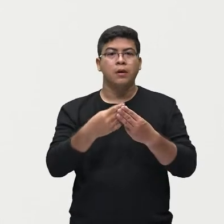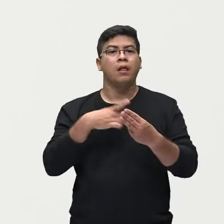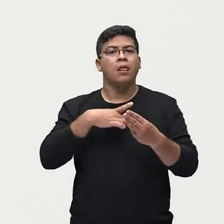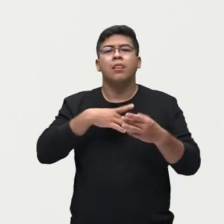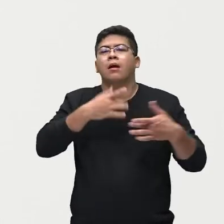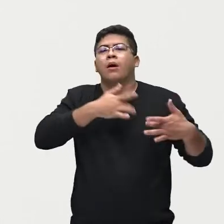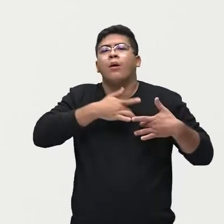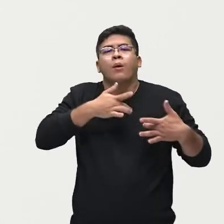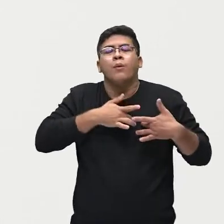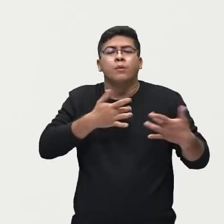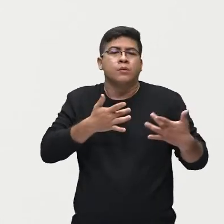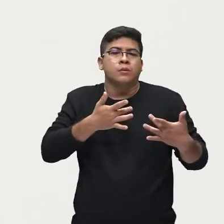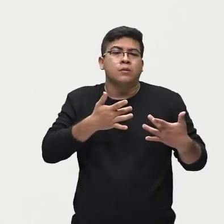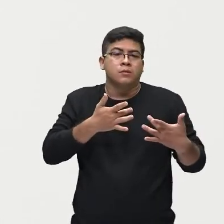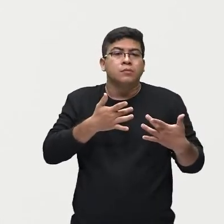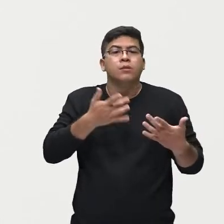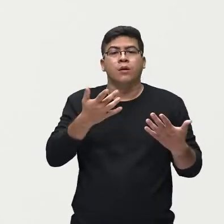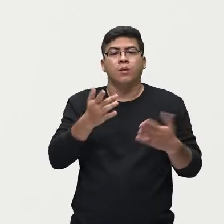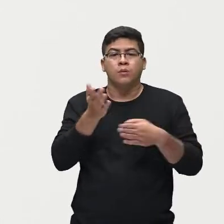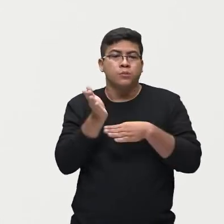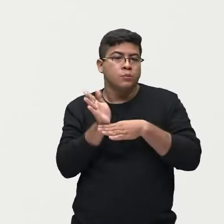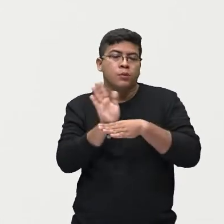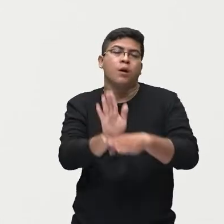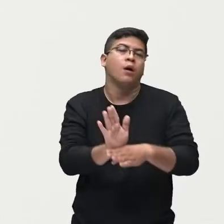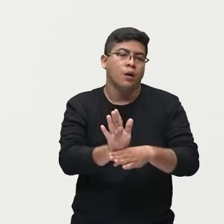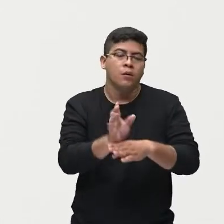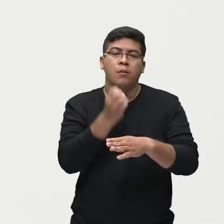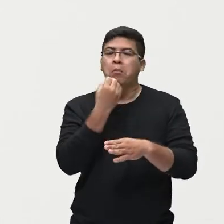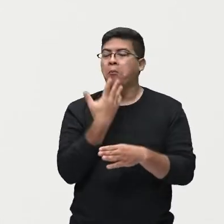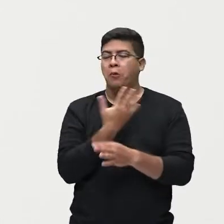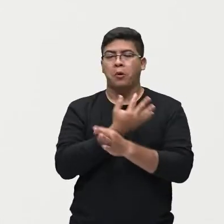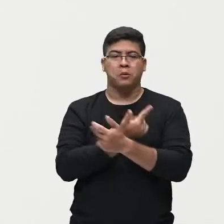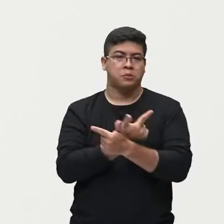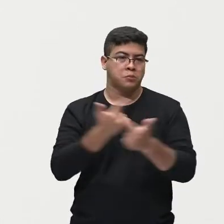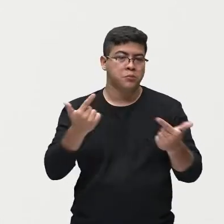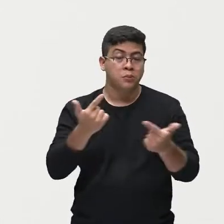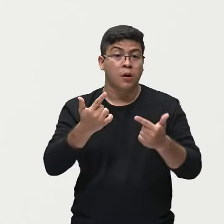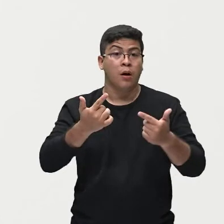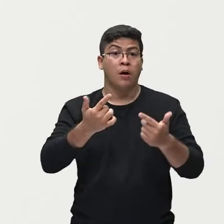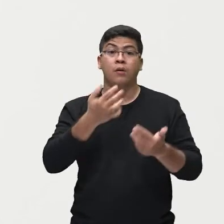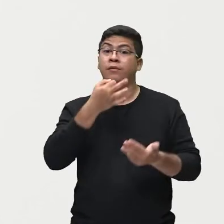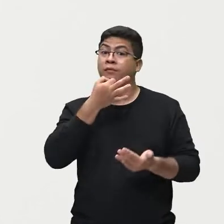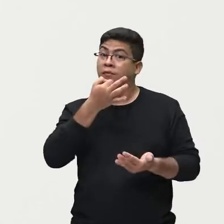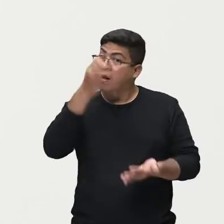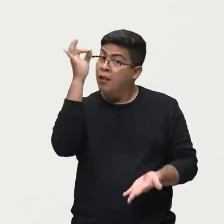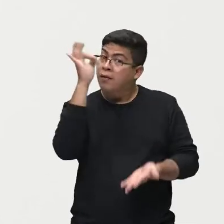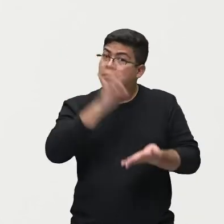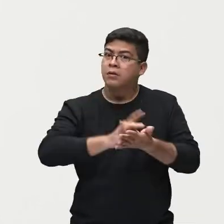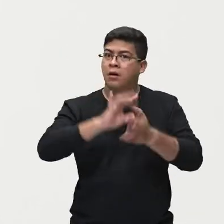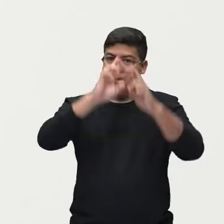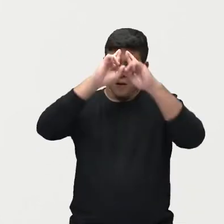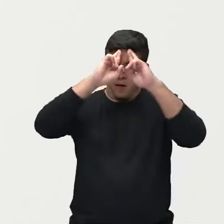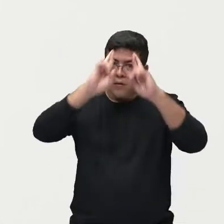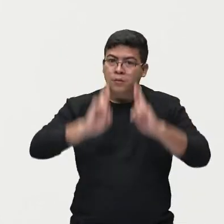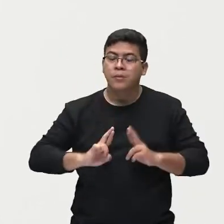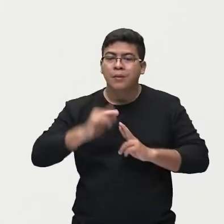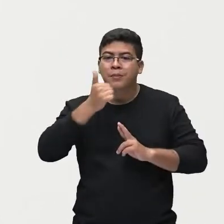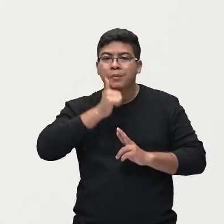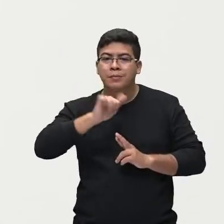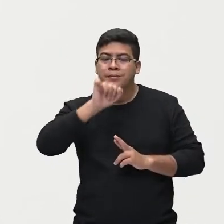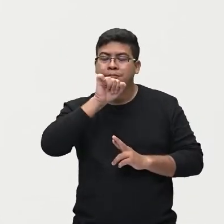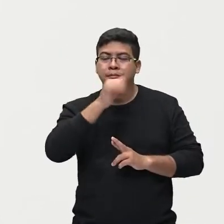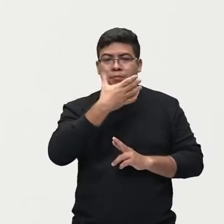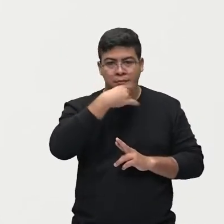da hospitalidade, a boa vontade para ajudar, a honestidade e o respeito principalmente pelos pais. Olha só,